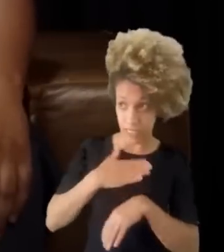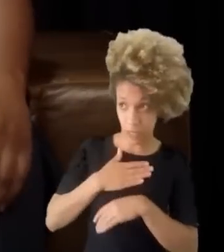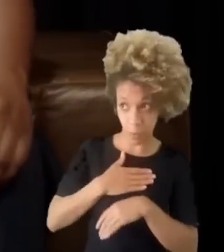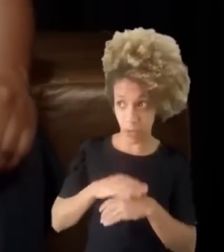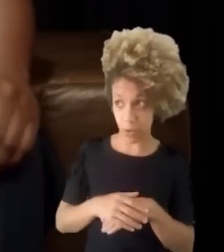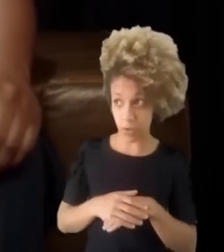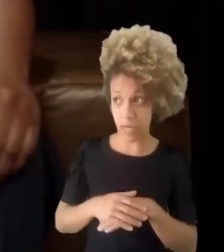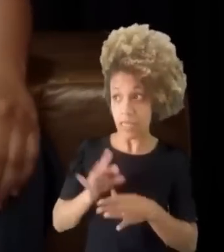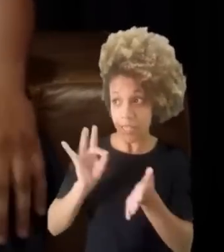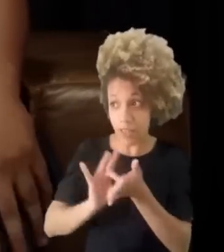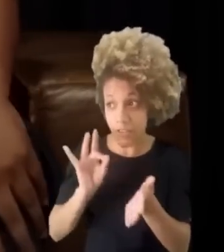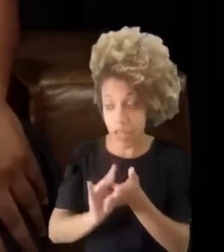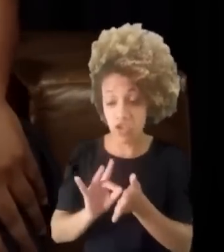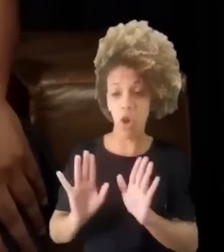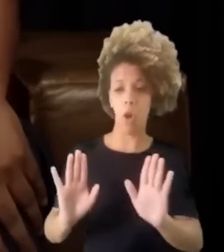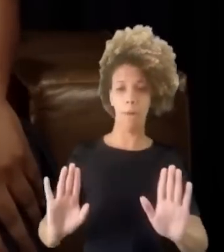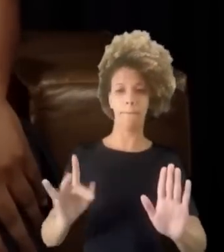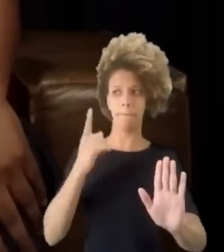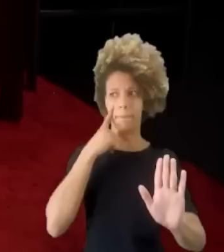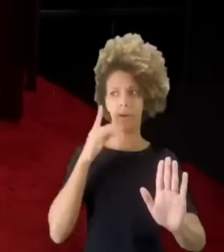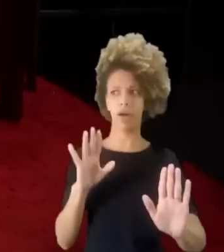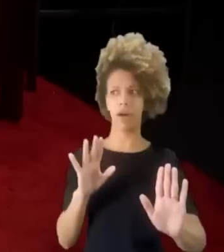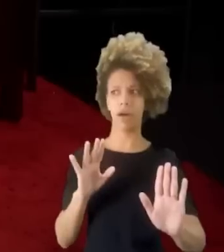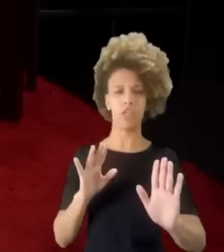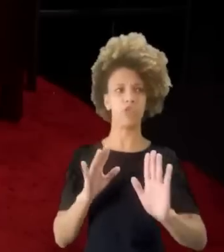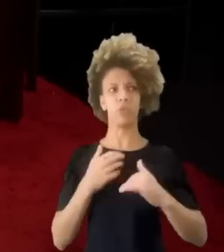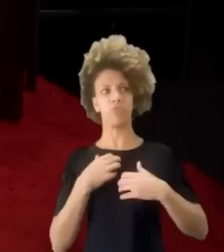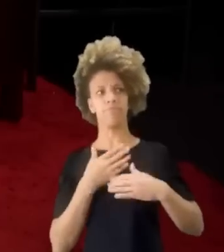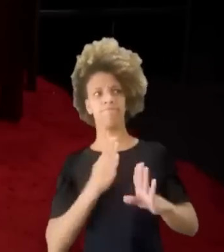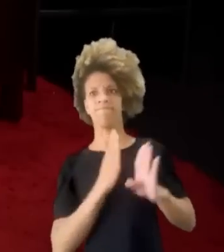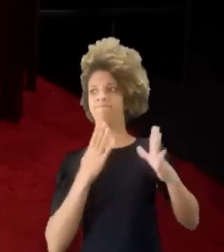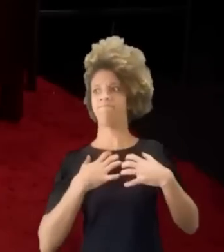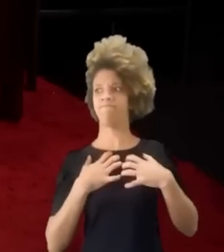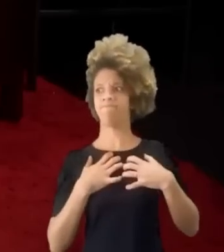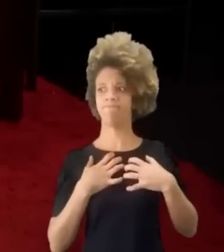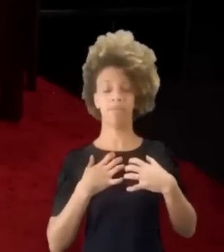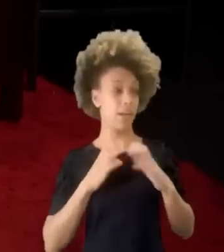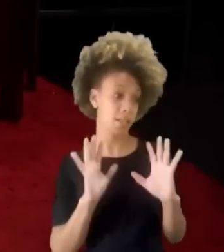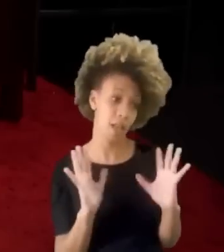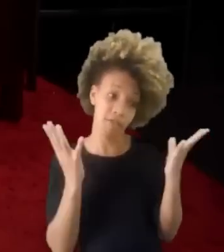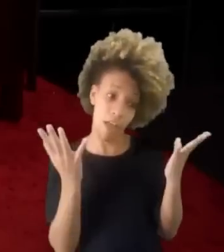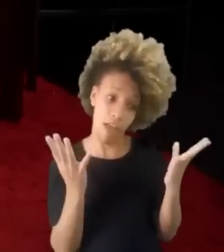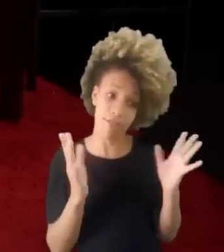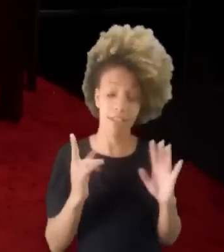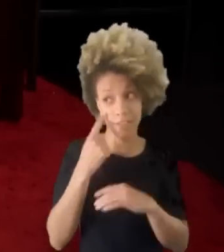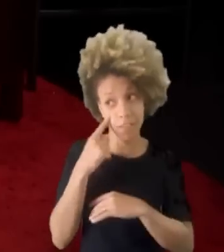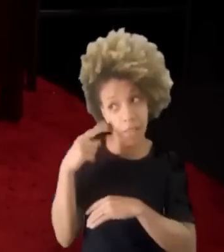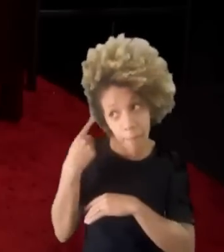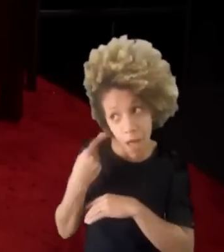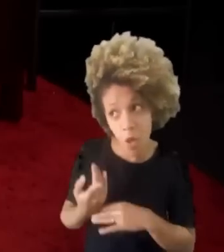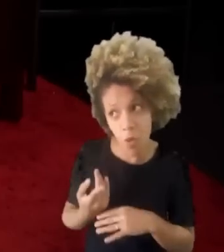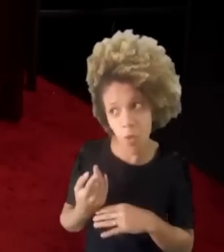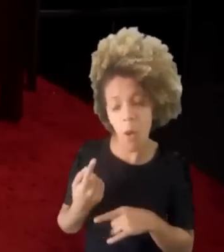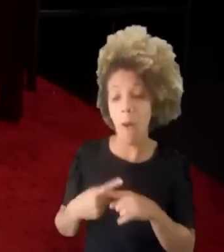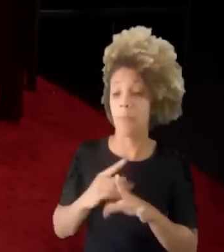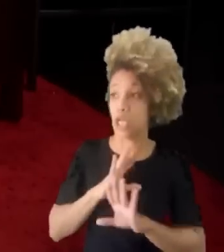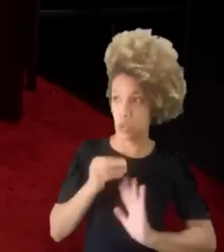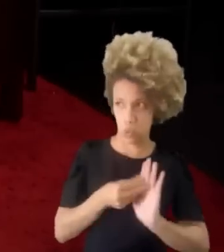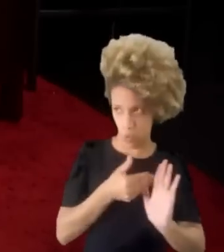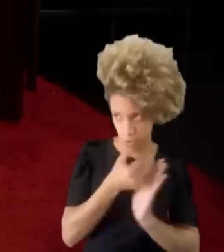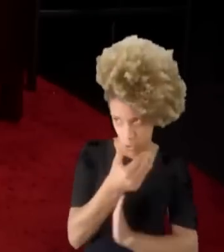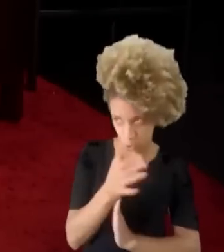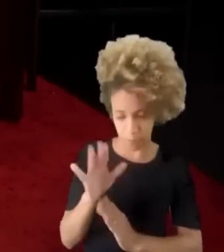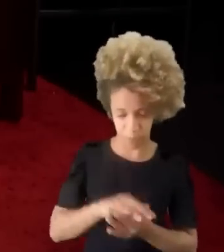é essa realidade que vai dizer Opa acho que dá o choque é isso que dá o choque falou porque assim quando tudo